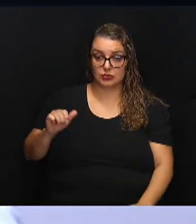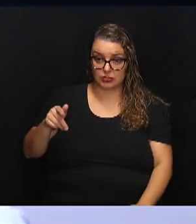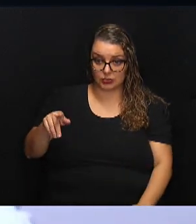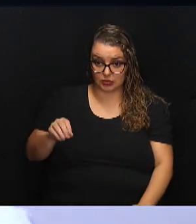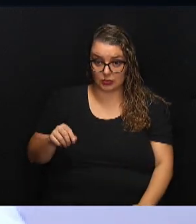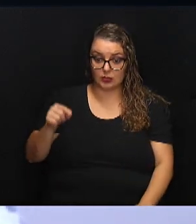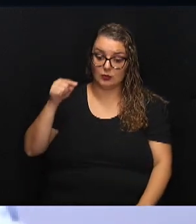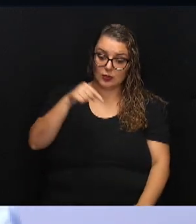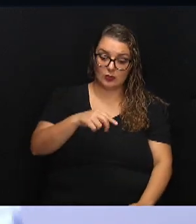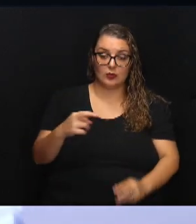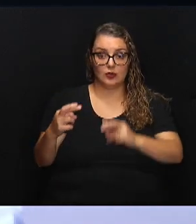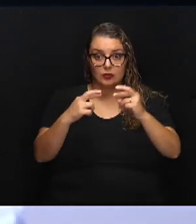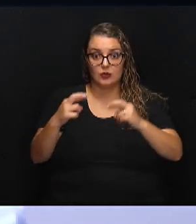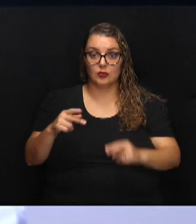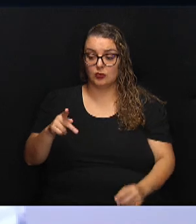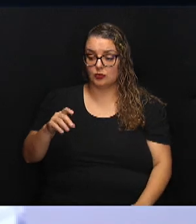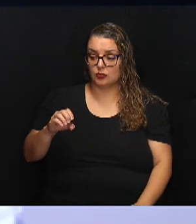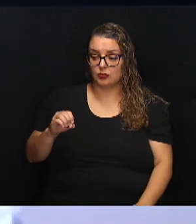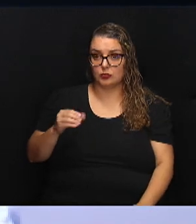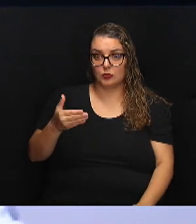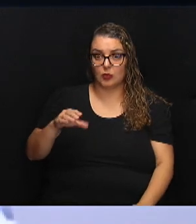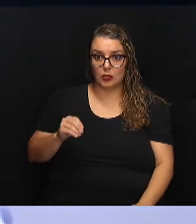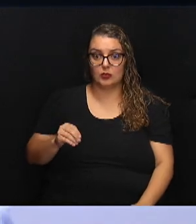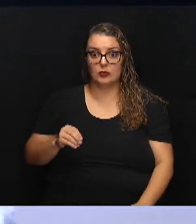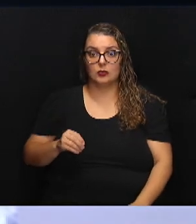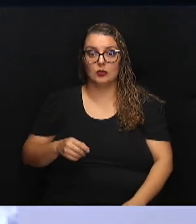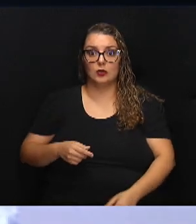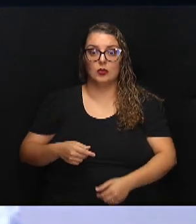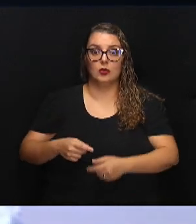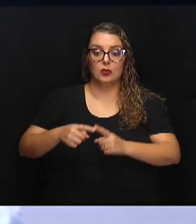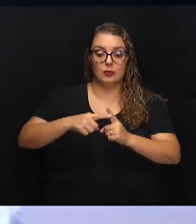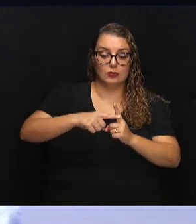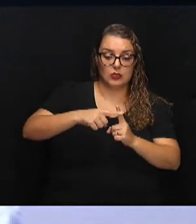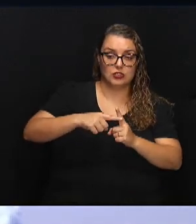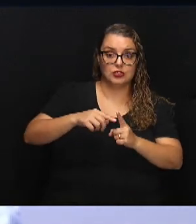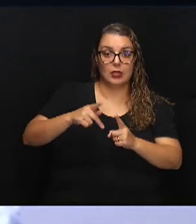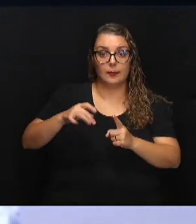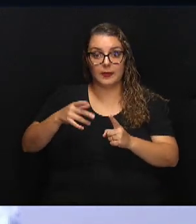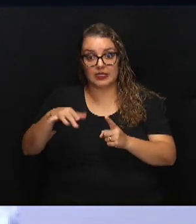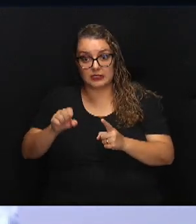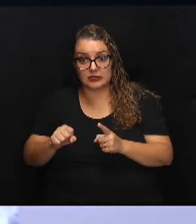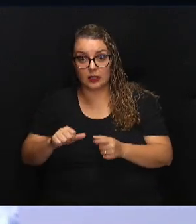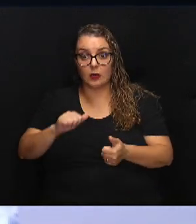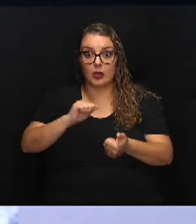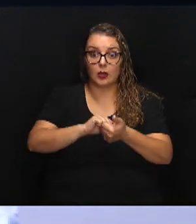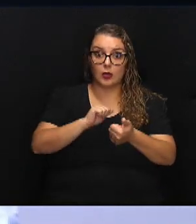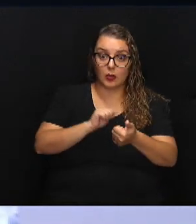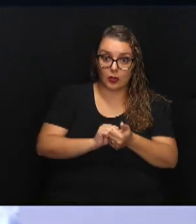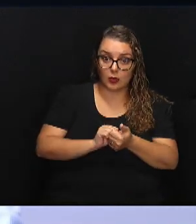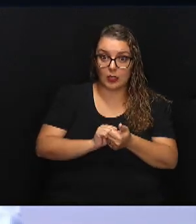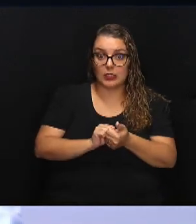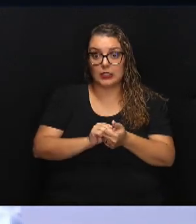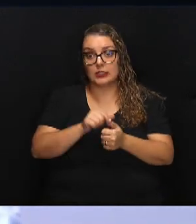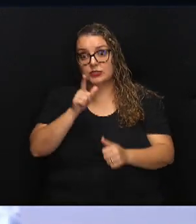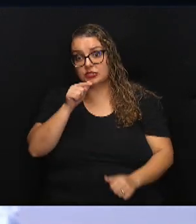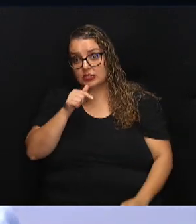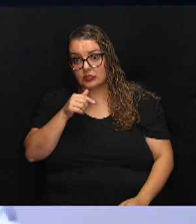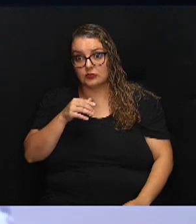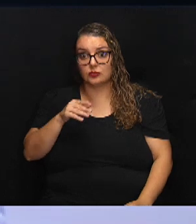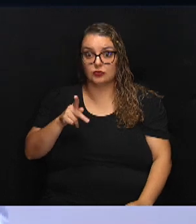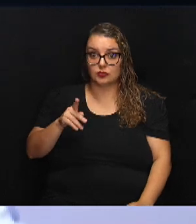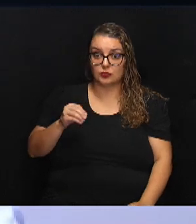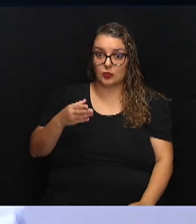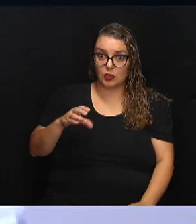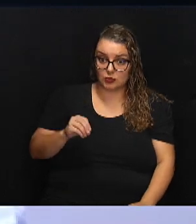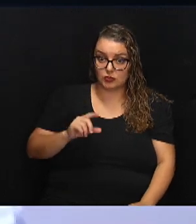fazer a avaliação dos poços, medir a pressão nesses poços, medir a qualidade da água nesses poços. Depois disso,